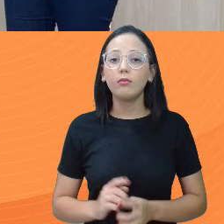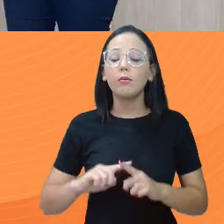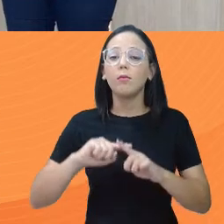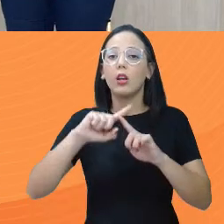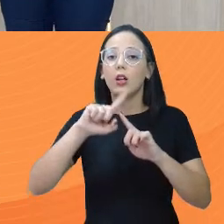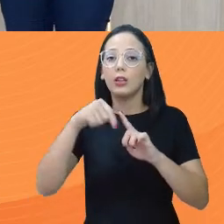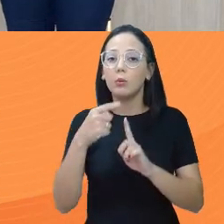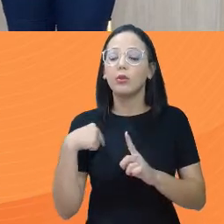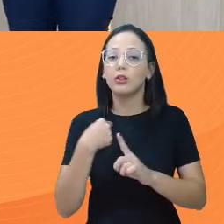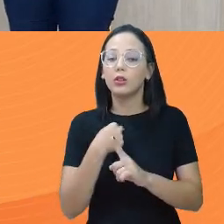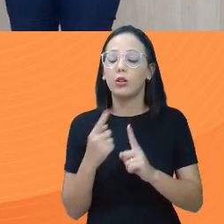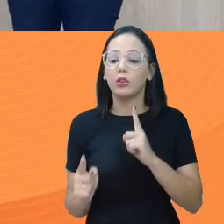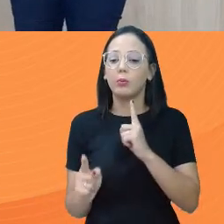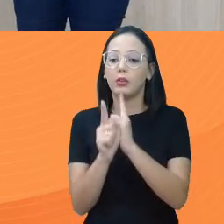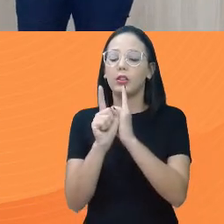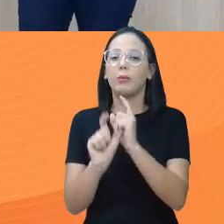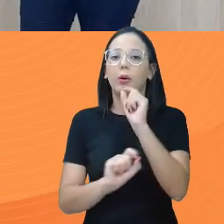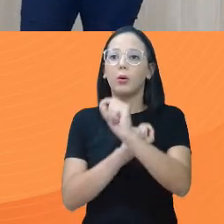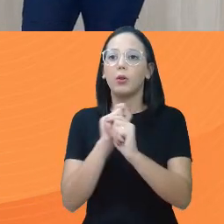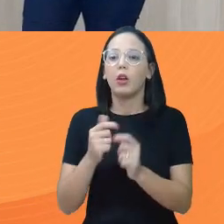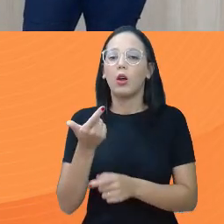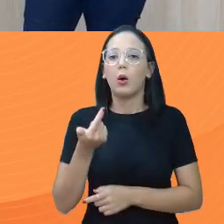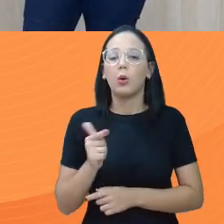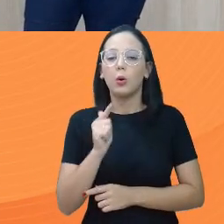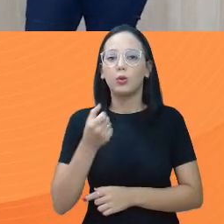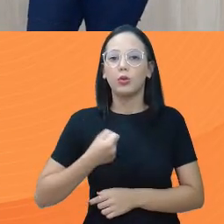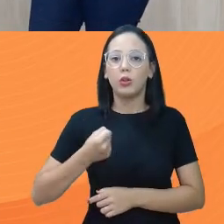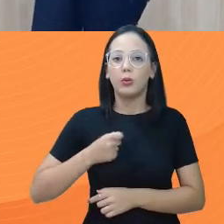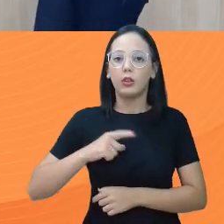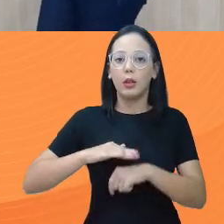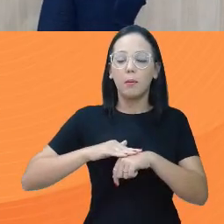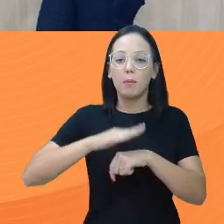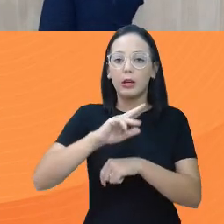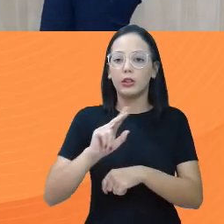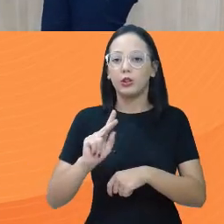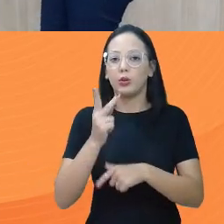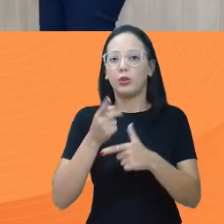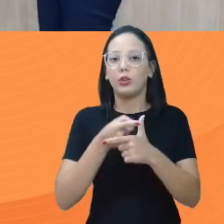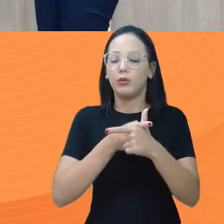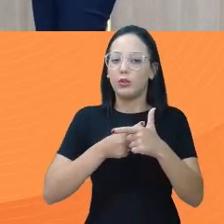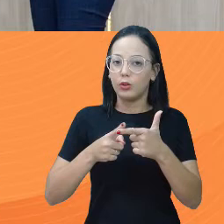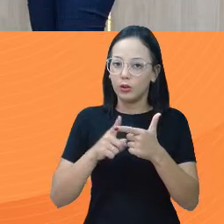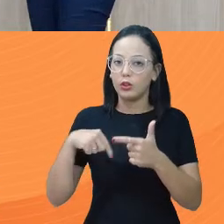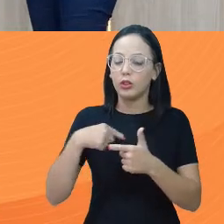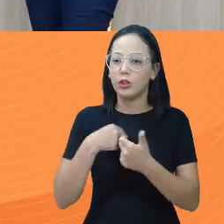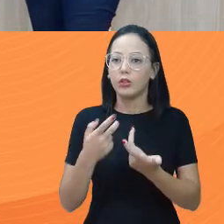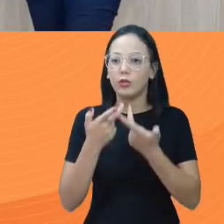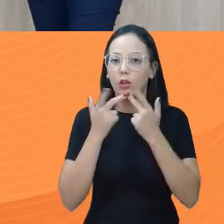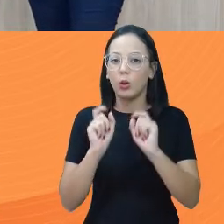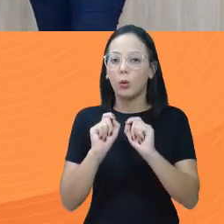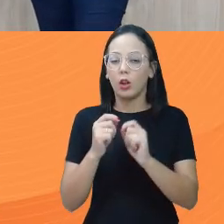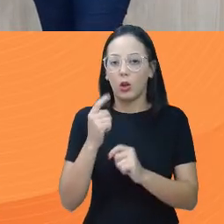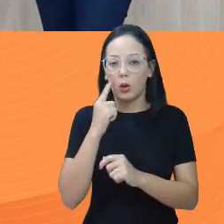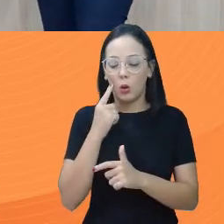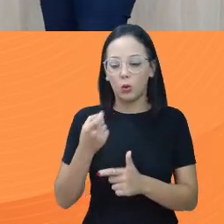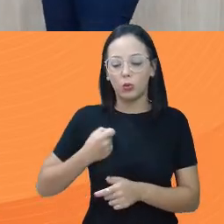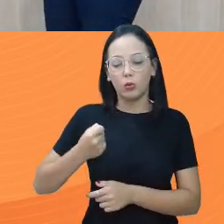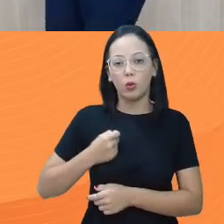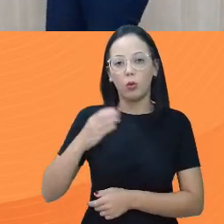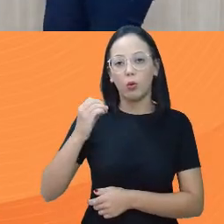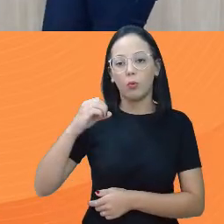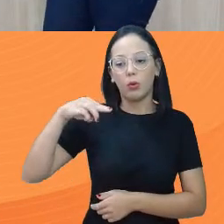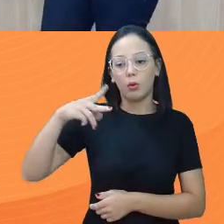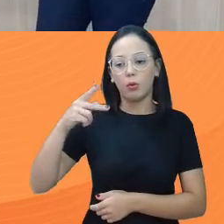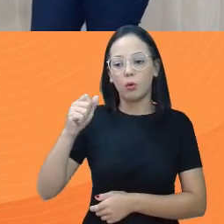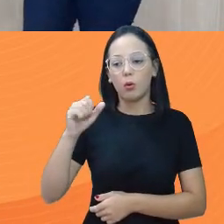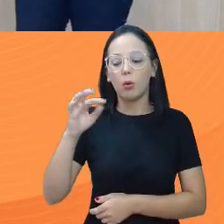observou que outros números tinham mais de dois divisores. E aí a gente chamou esses números de números compostos, né? Já tá